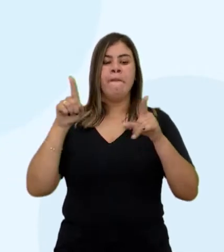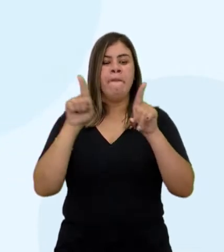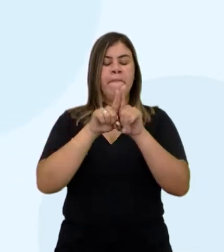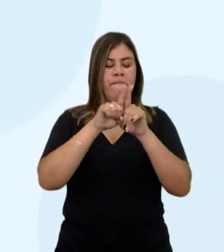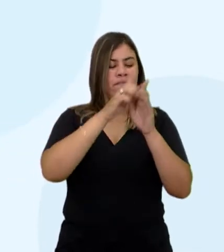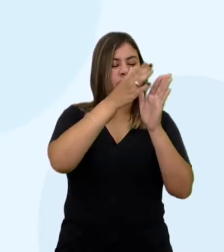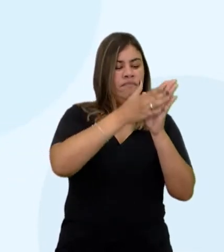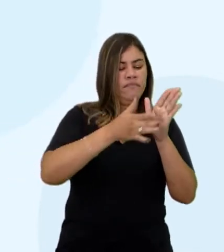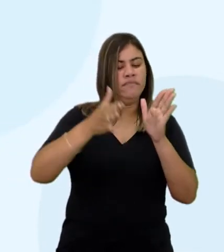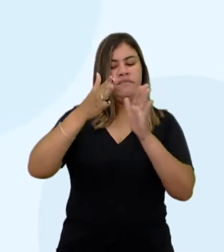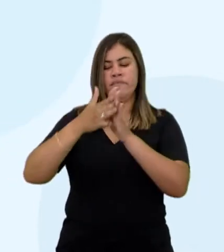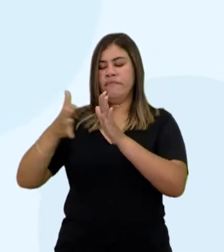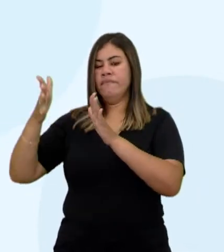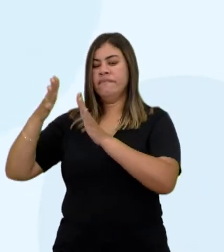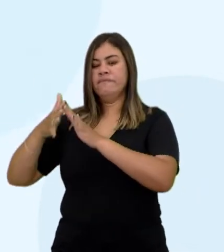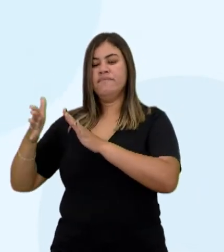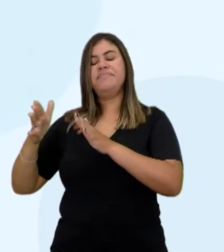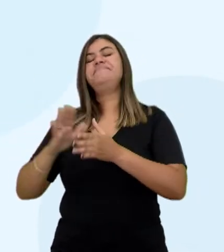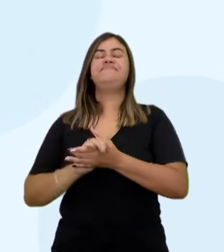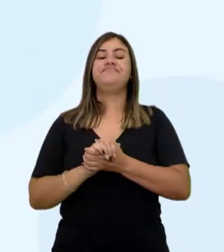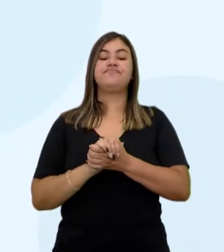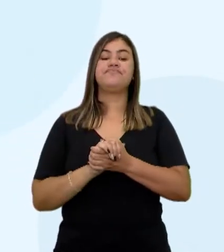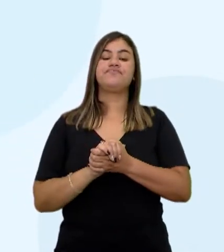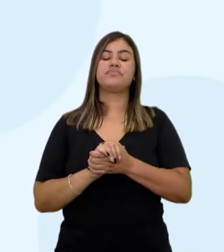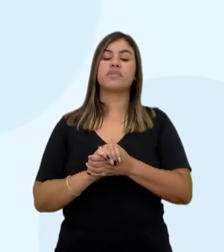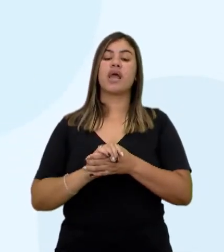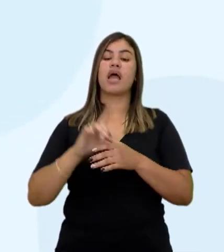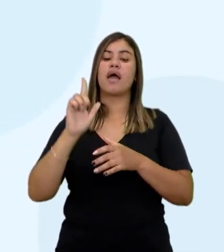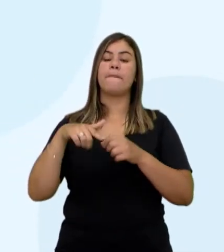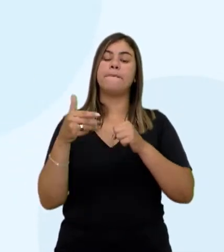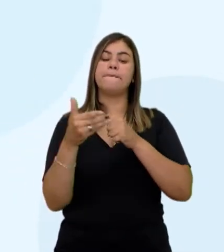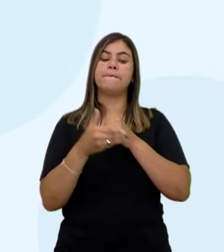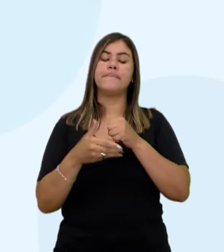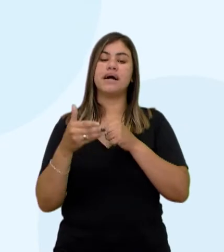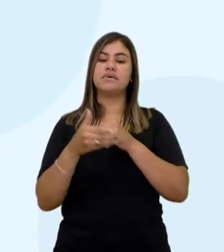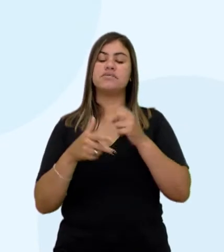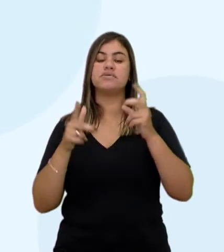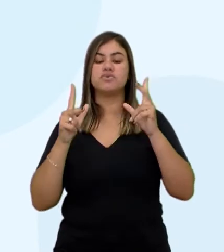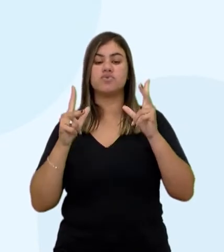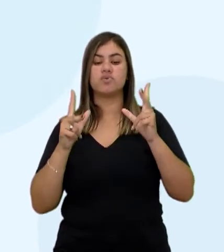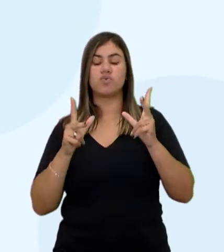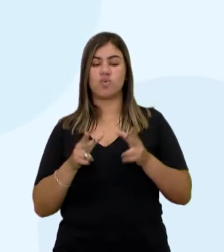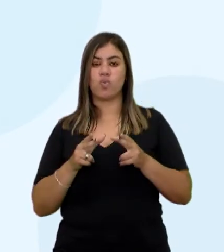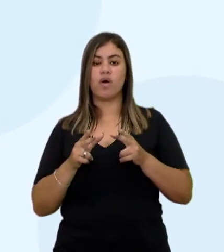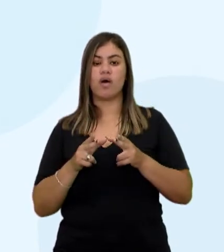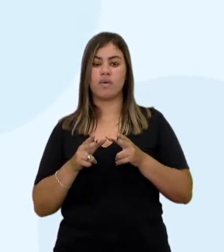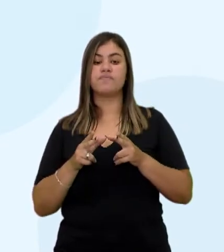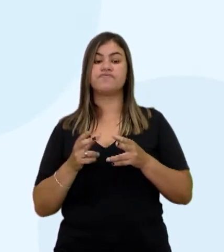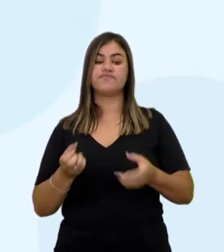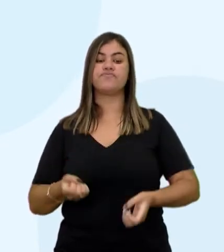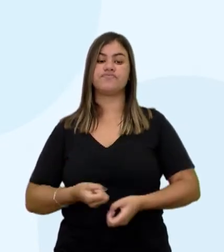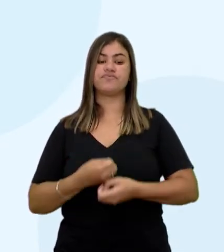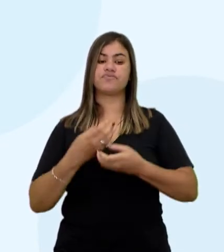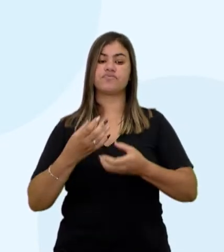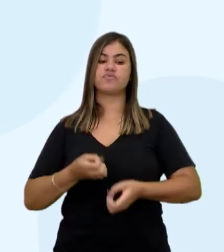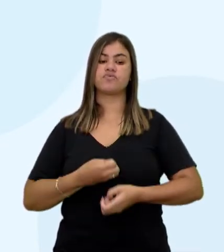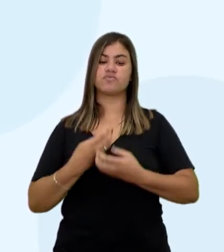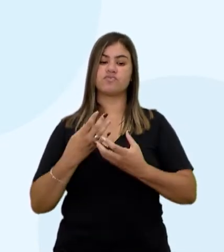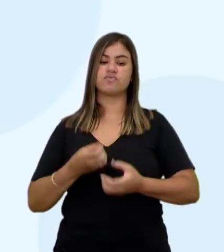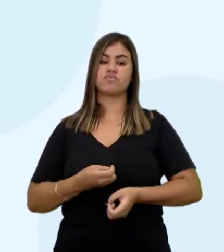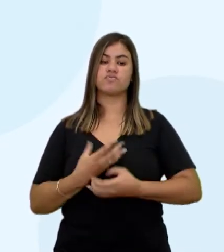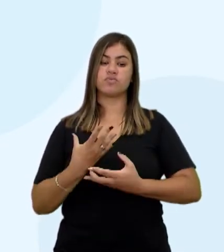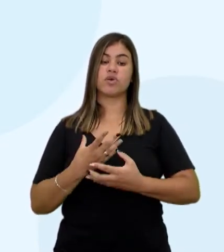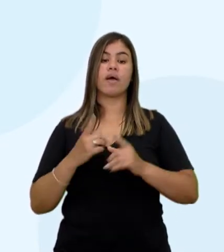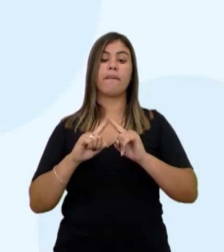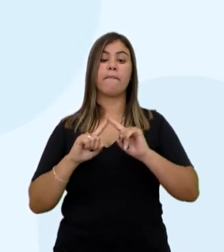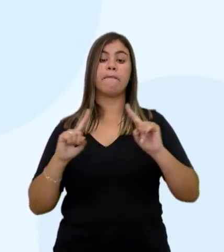os períodos normais. Ela é da mesma estrutura, né? Ela tem as mesmas informações que eu mostrei anteriormente,